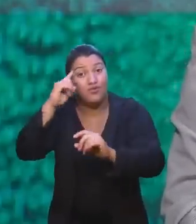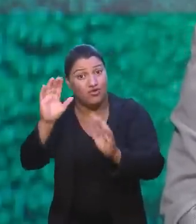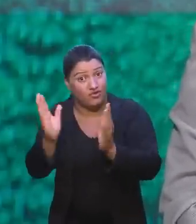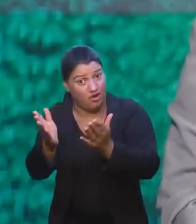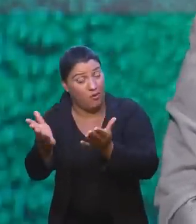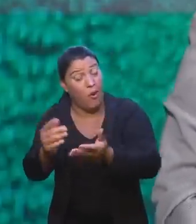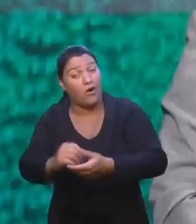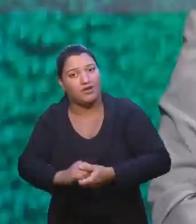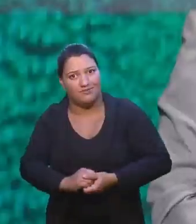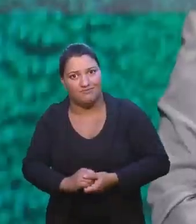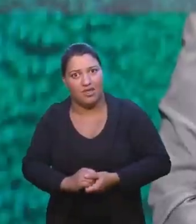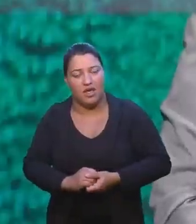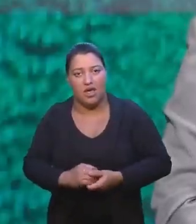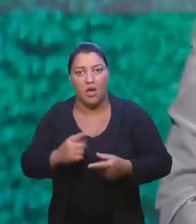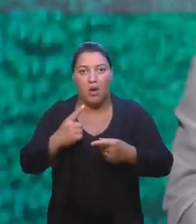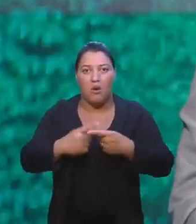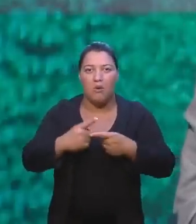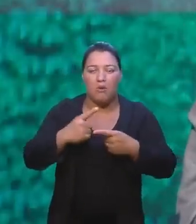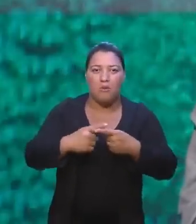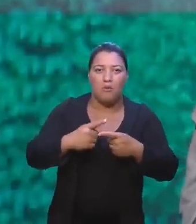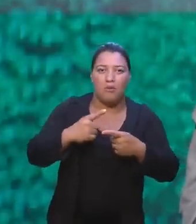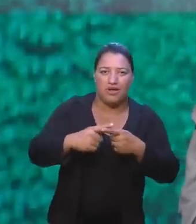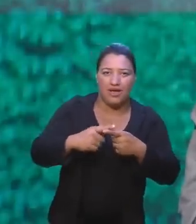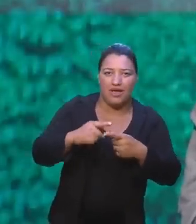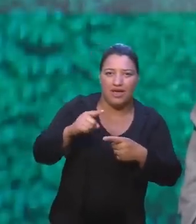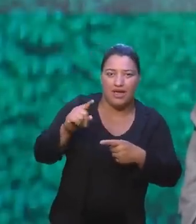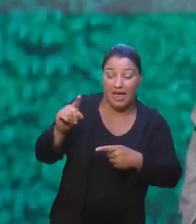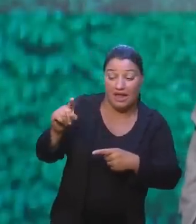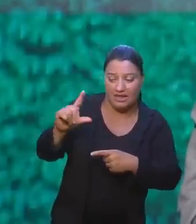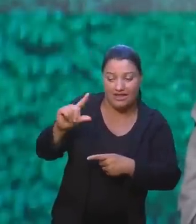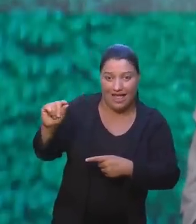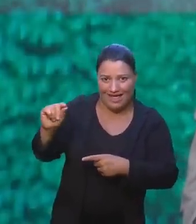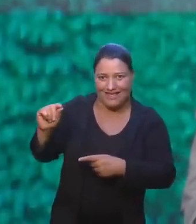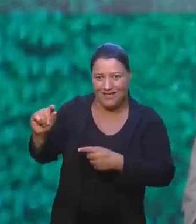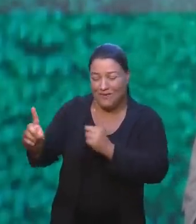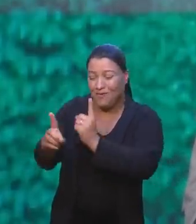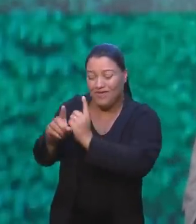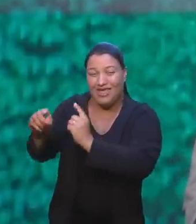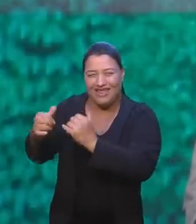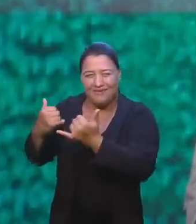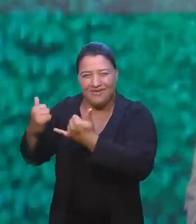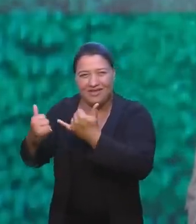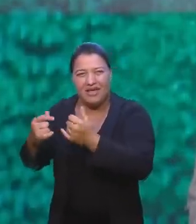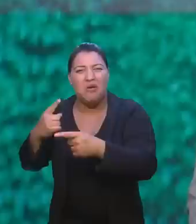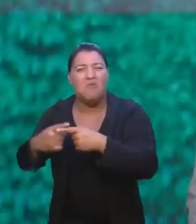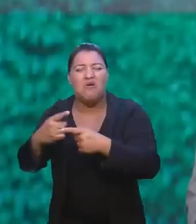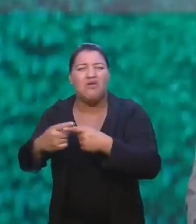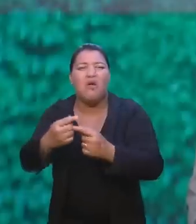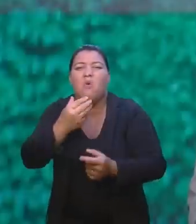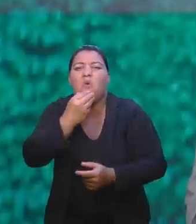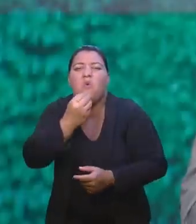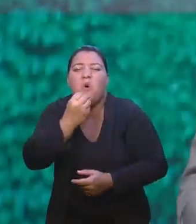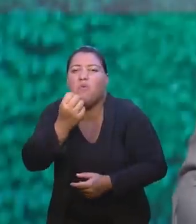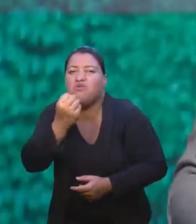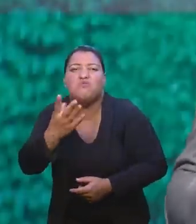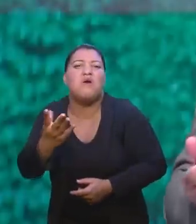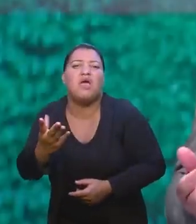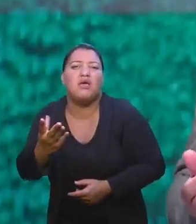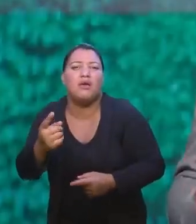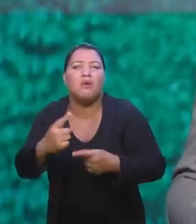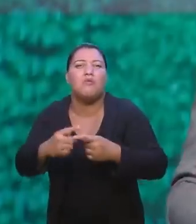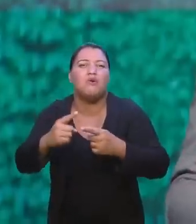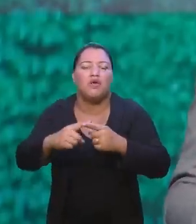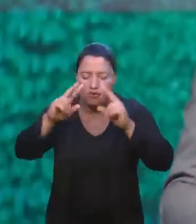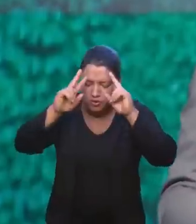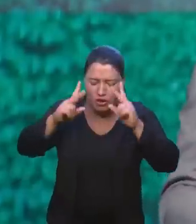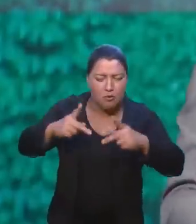atuais. Até na saída da Sandra Borba ali, ela já brincou comigo e falou, mas por que o homem de bem, meu filho? Falei, não pode ser o ser humano de